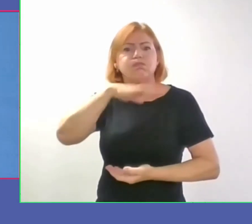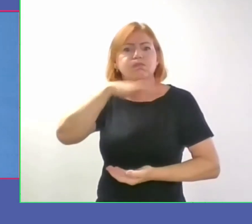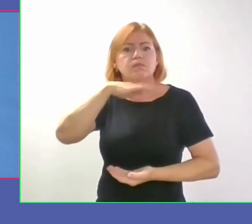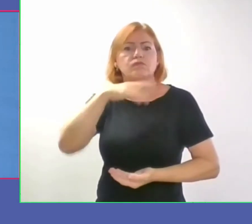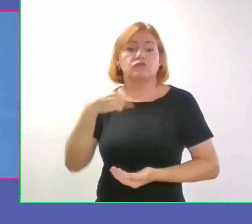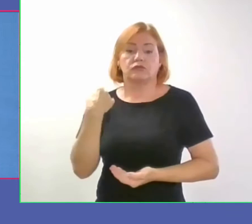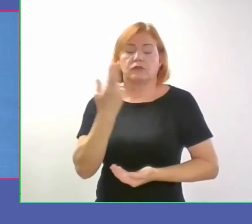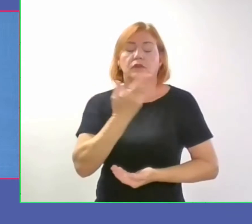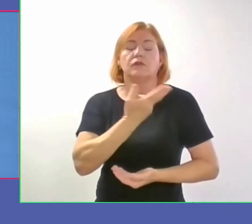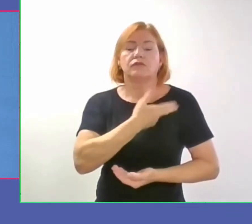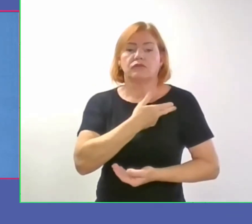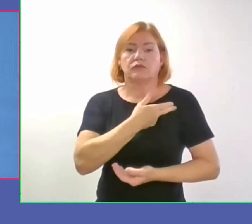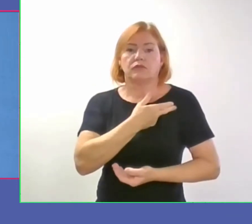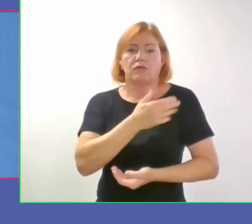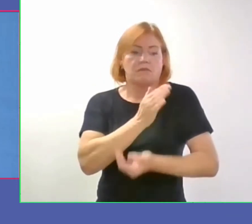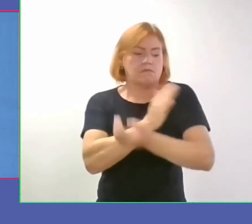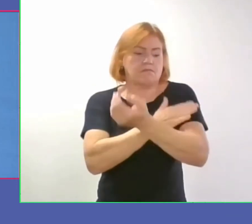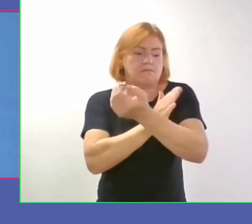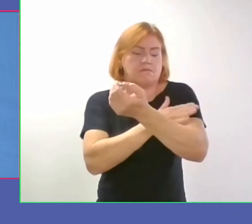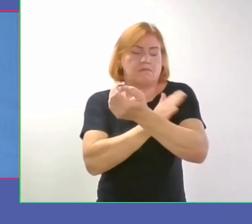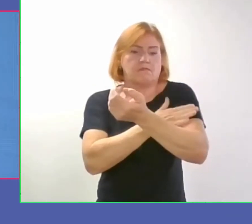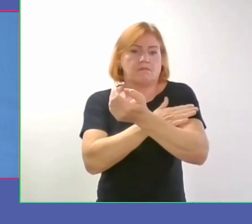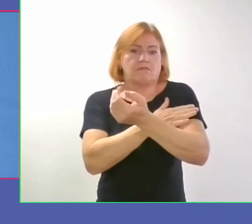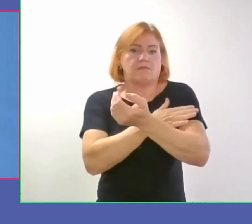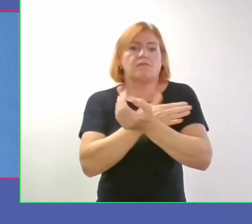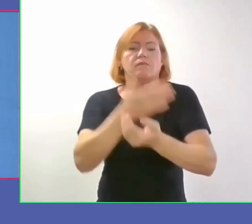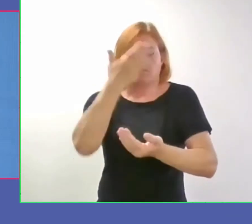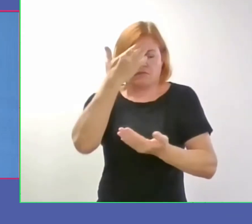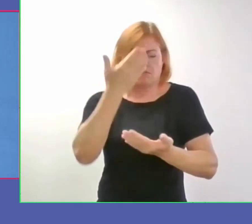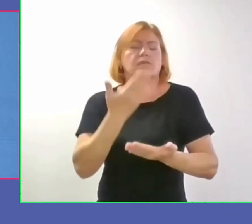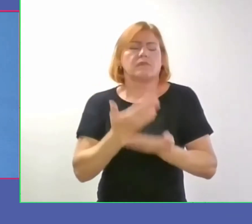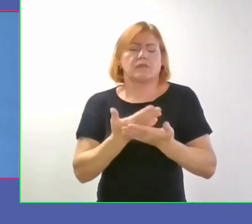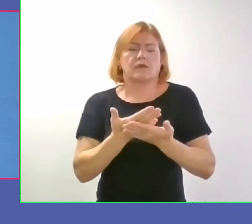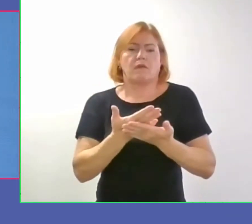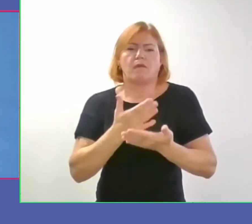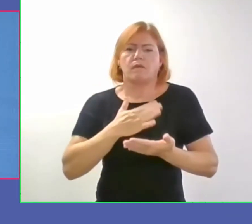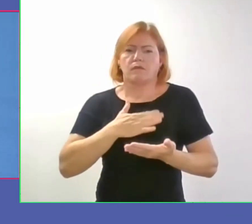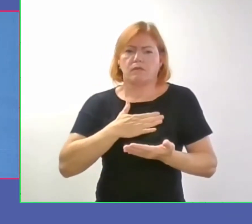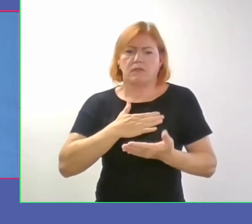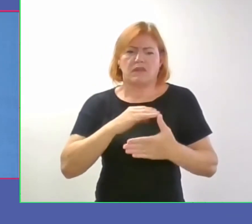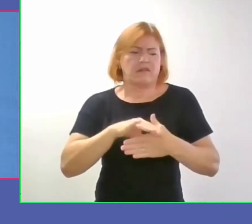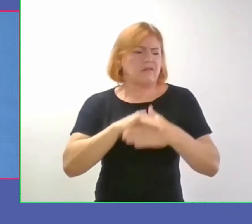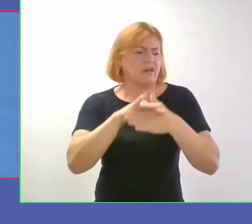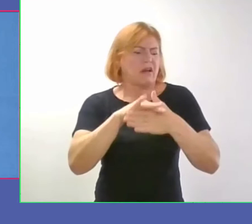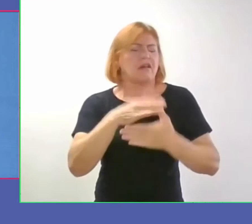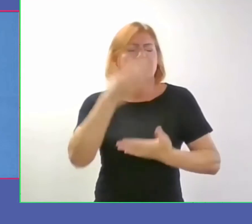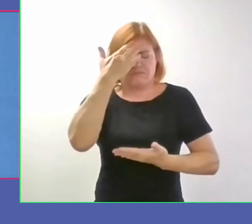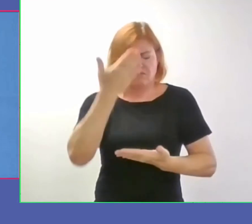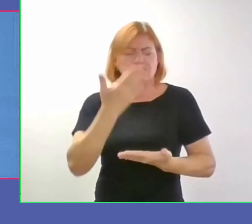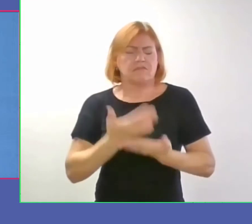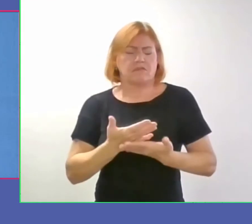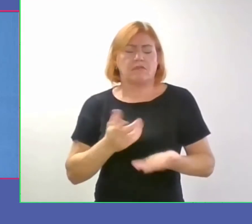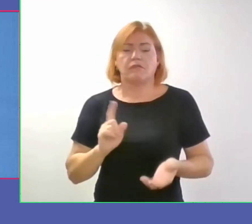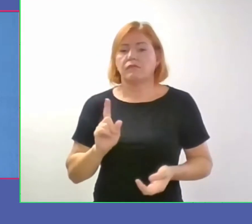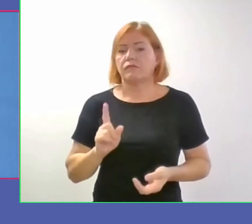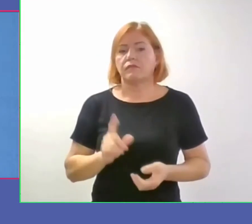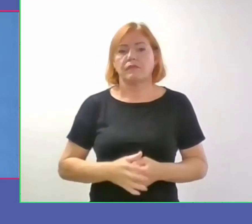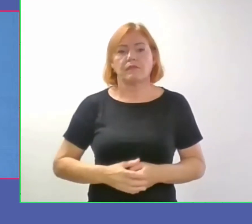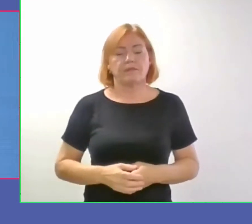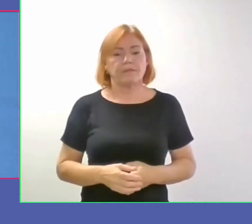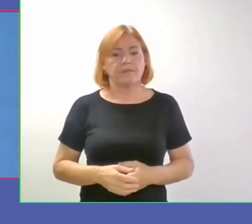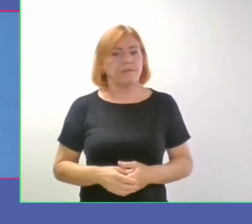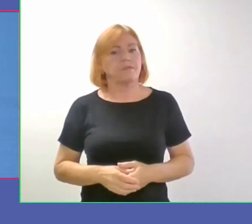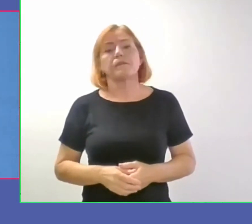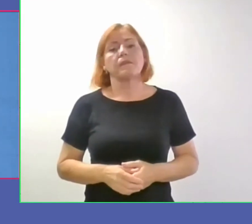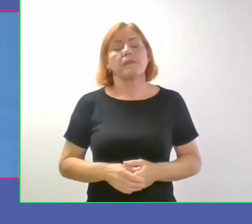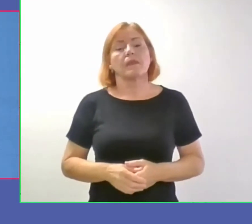força, confiamos na capacidade da nossa carne. Dessa forma nós jamais entraremos no reino dos céus.